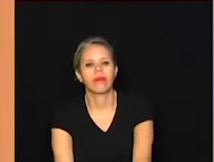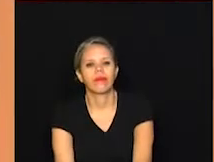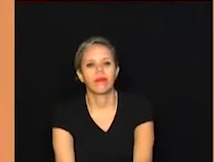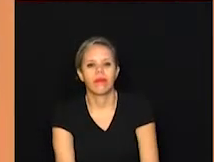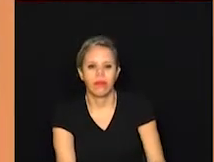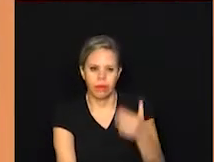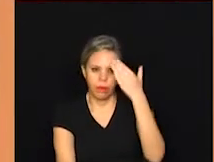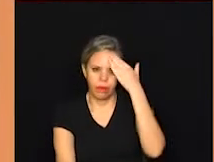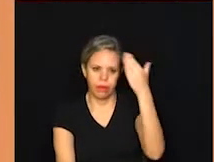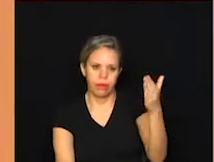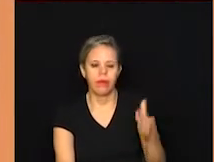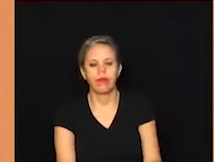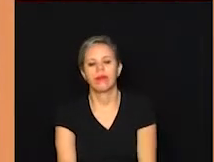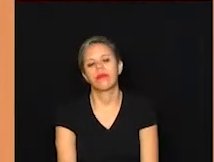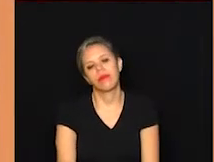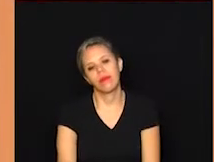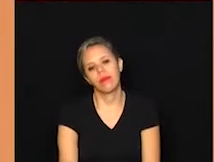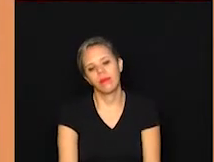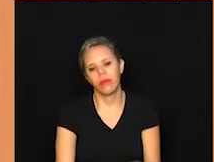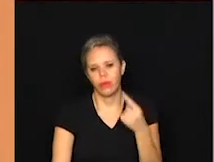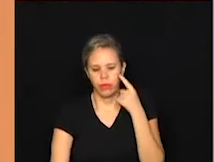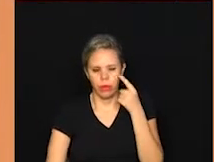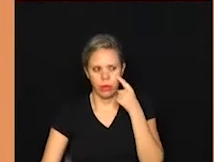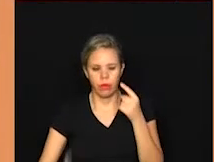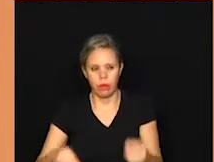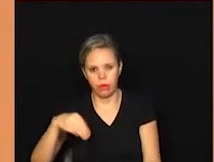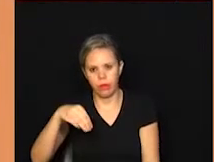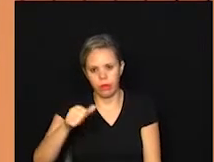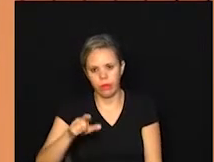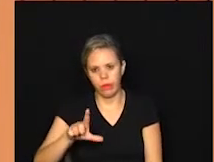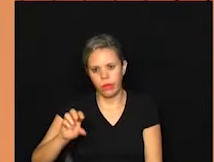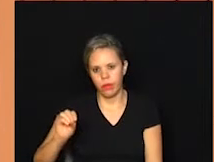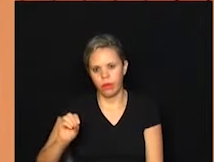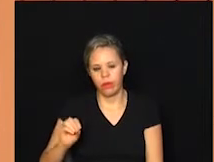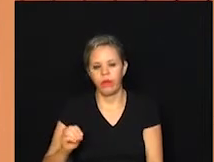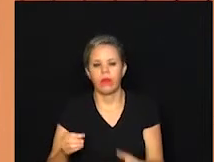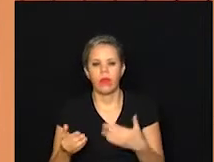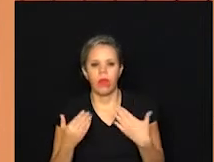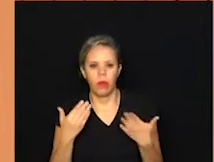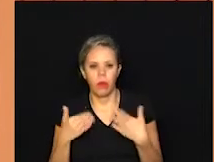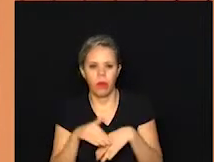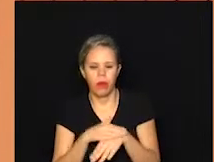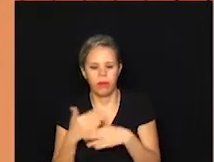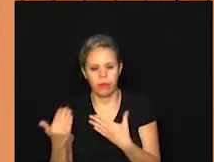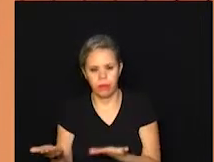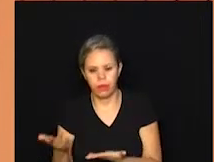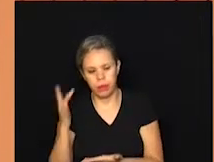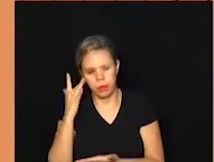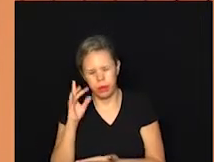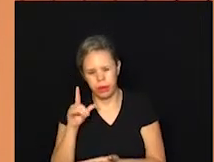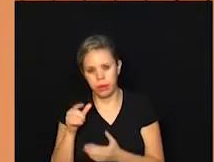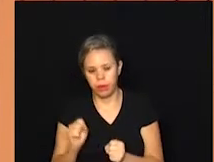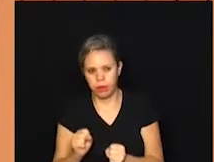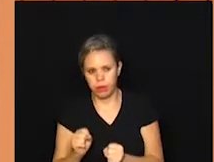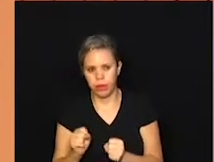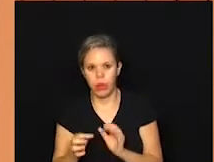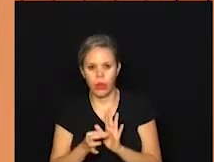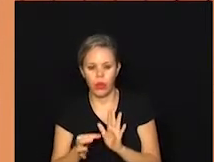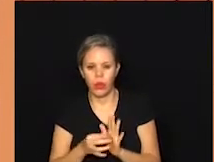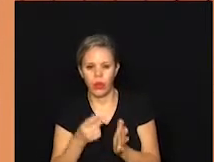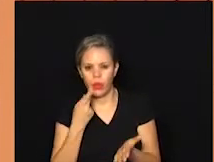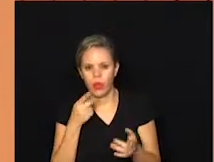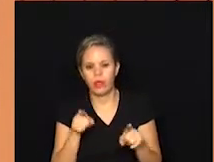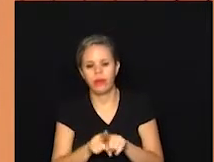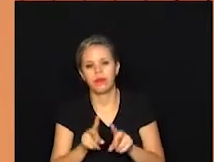Muito obrigada, Max. Eu vi que o Marcelo está comentando aqui no nosso chat, né? Então, eu acho que ele pode fazer algumas considerações